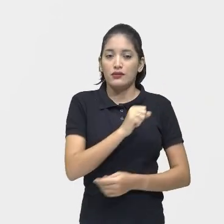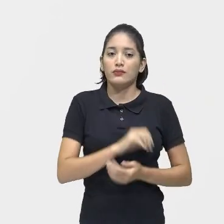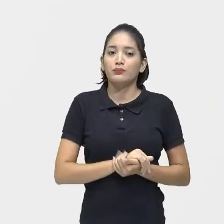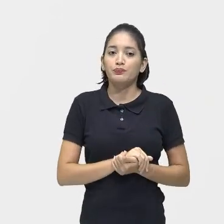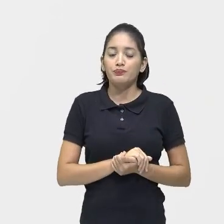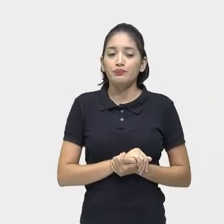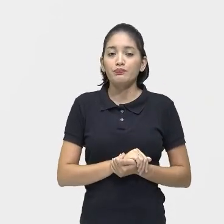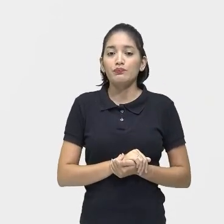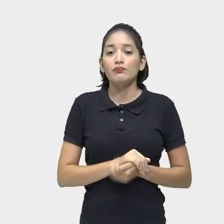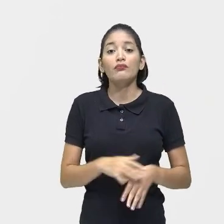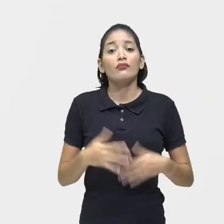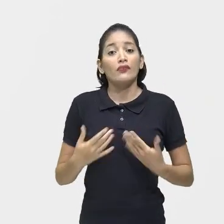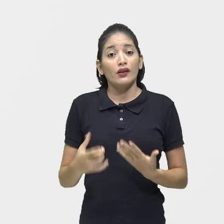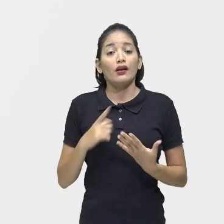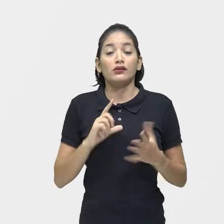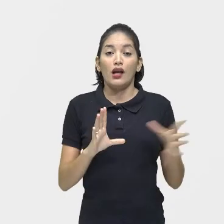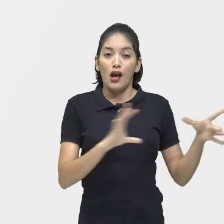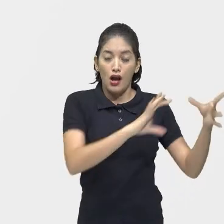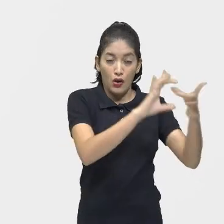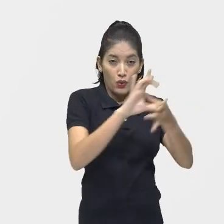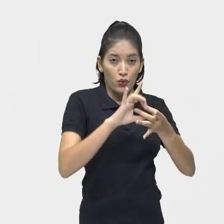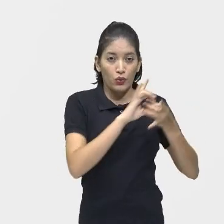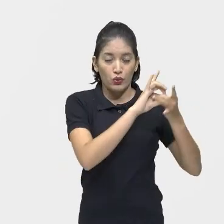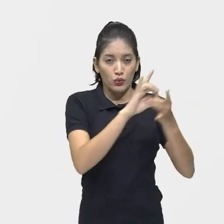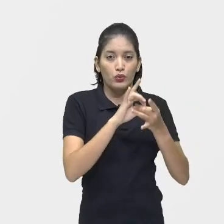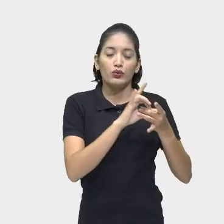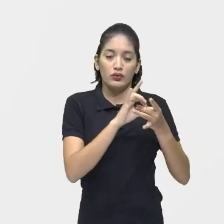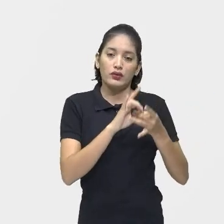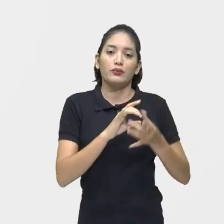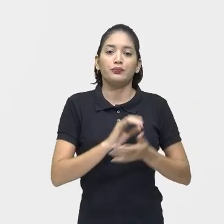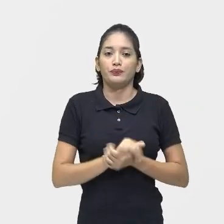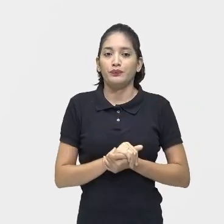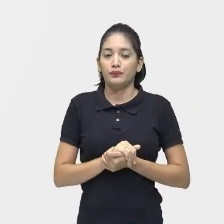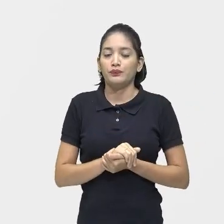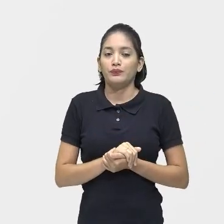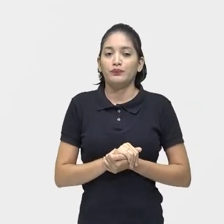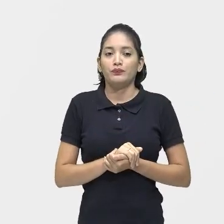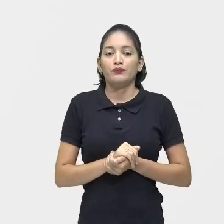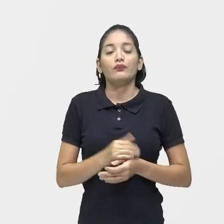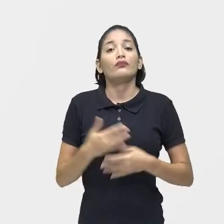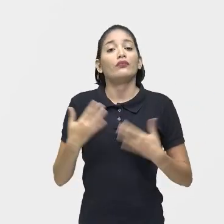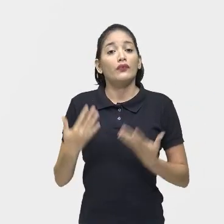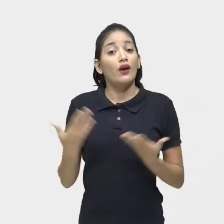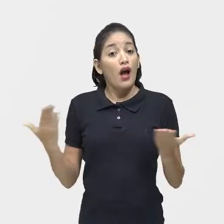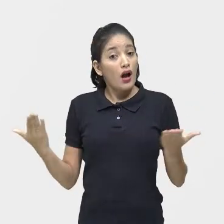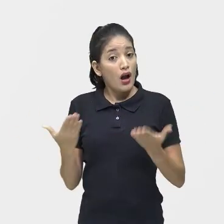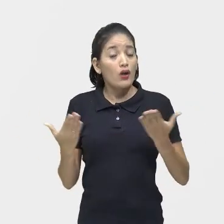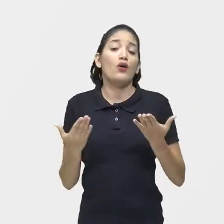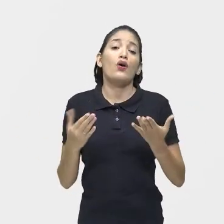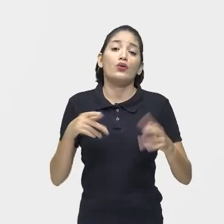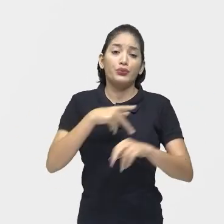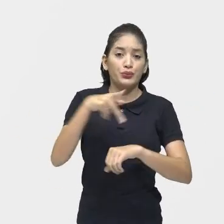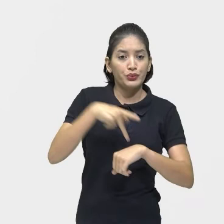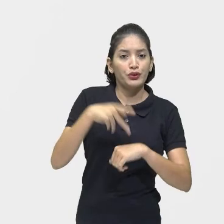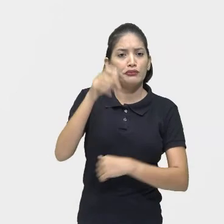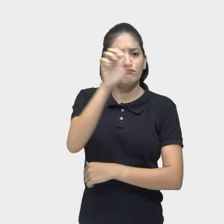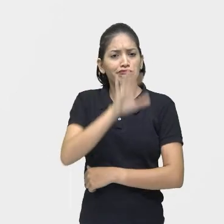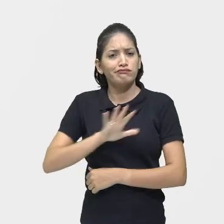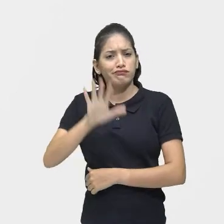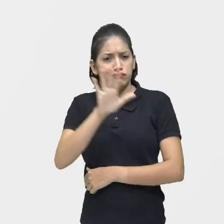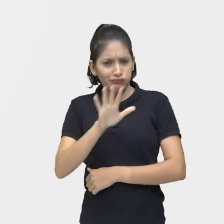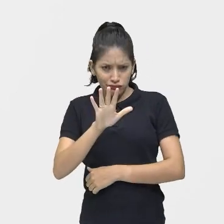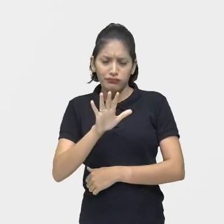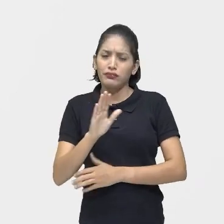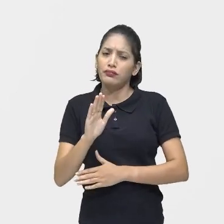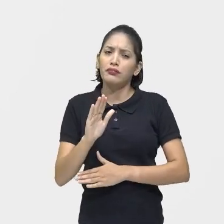a gente tem aí a União das Repúblicas Socialistas Soviéticas. Aí a gente tem que atualmente os países da Europa Ocidental são os